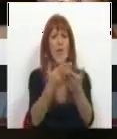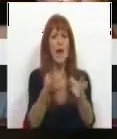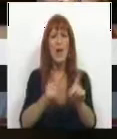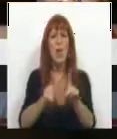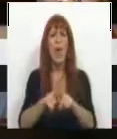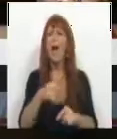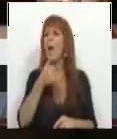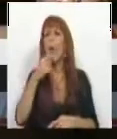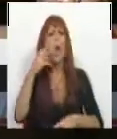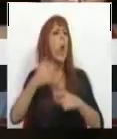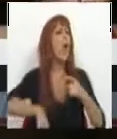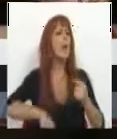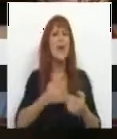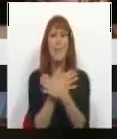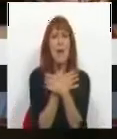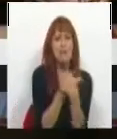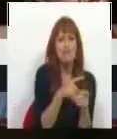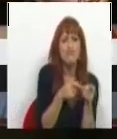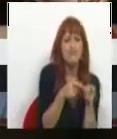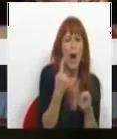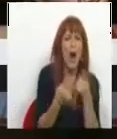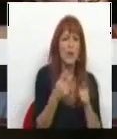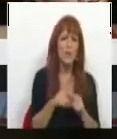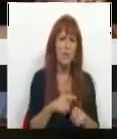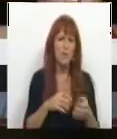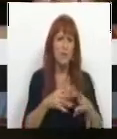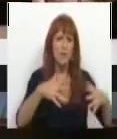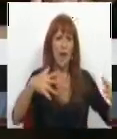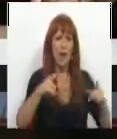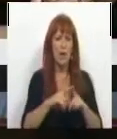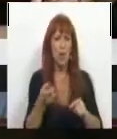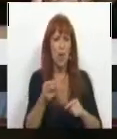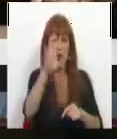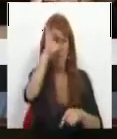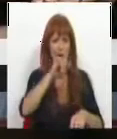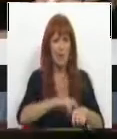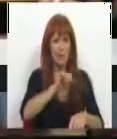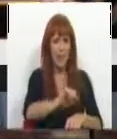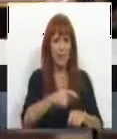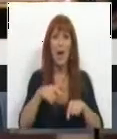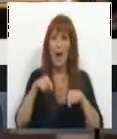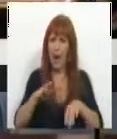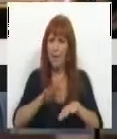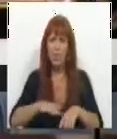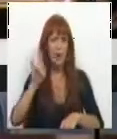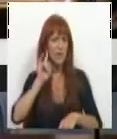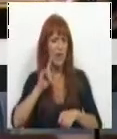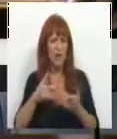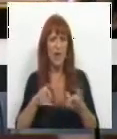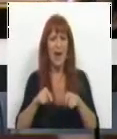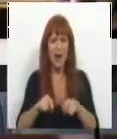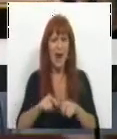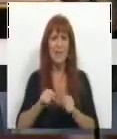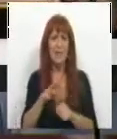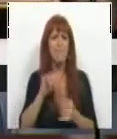não a arbitrariedade do amiguismo que tantas vezes proliferou durante o anterior governo. E é justamente por valorizarmos